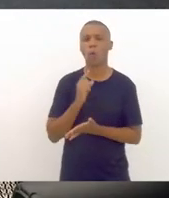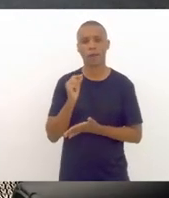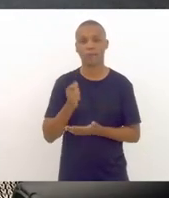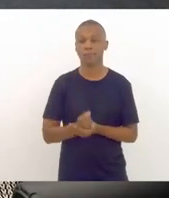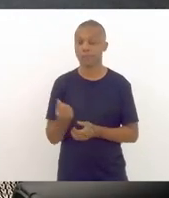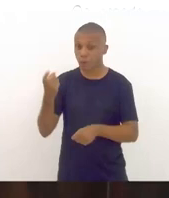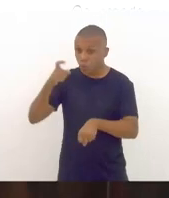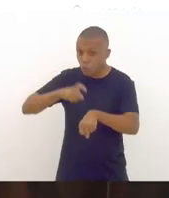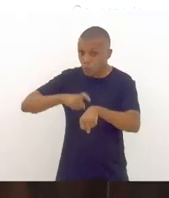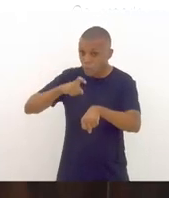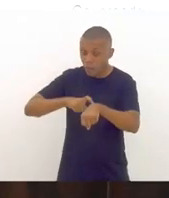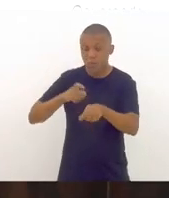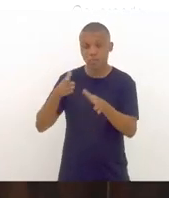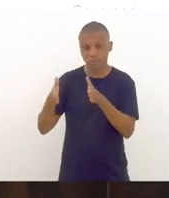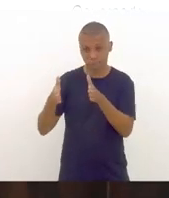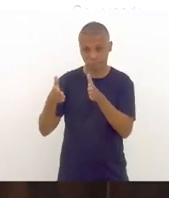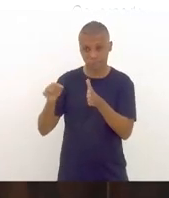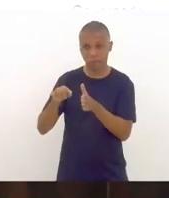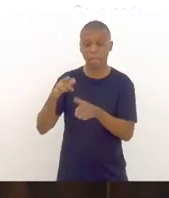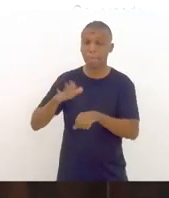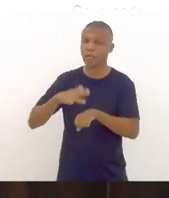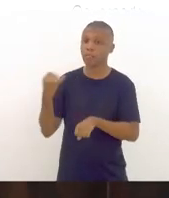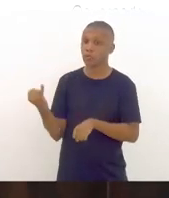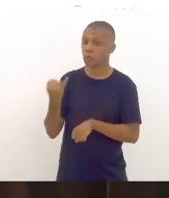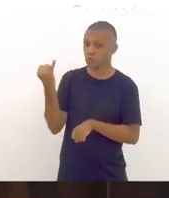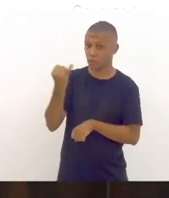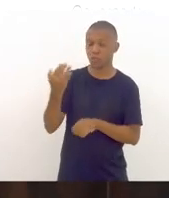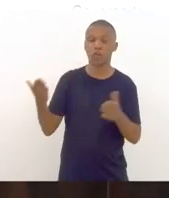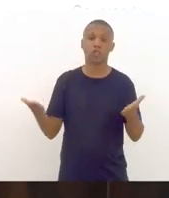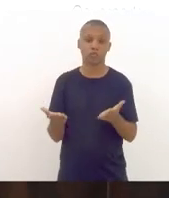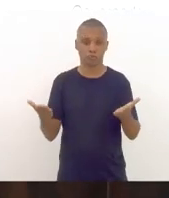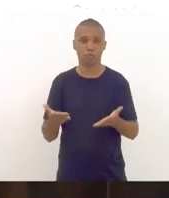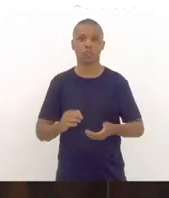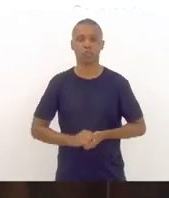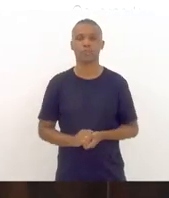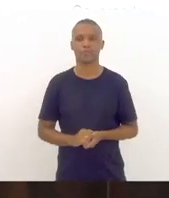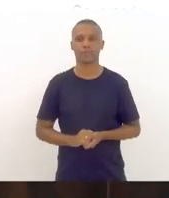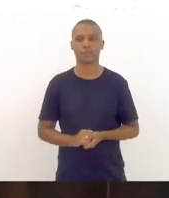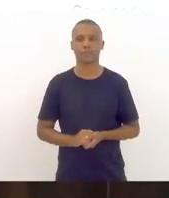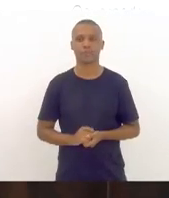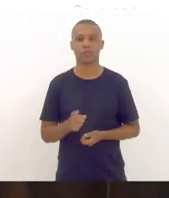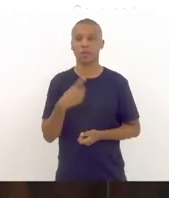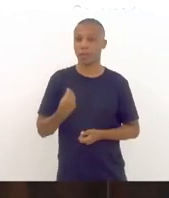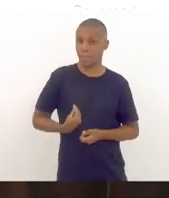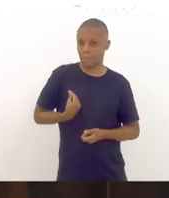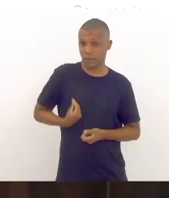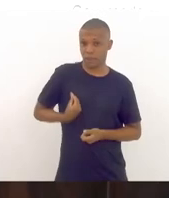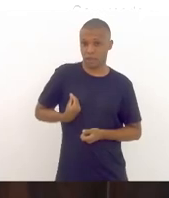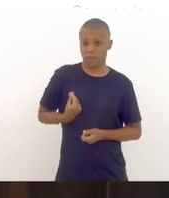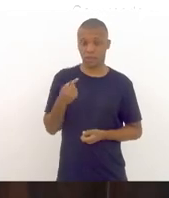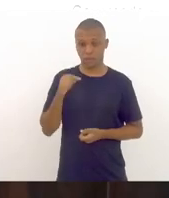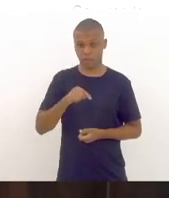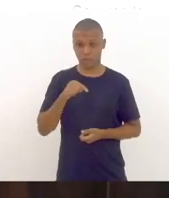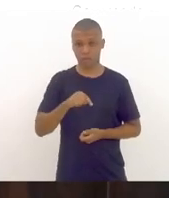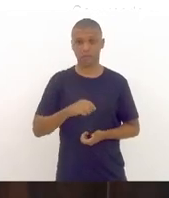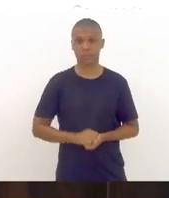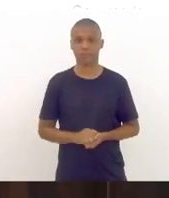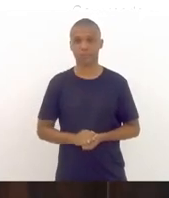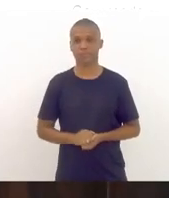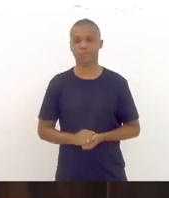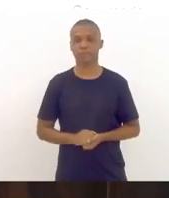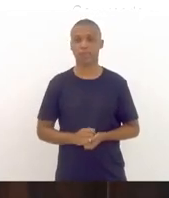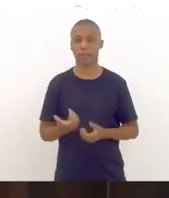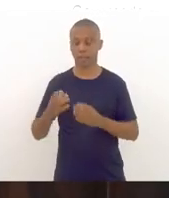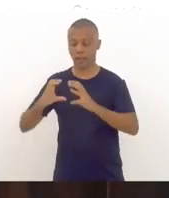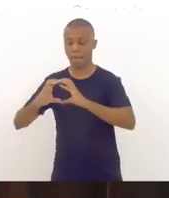chegou o momento mais importante de hoje, da nossa presença aqui, que é a entrega